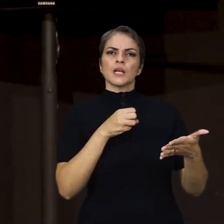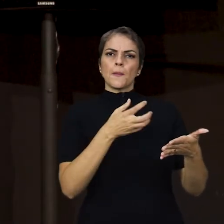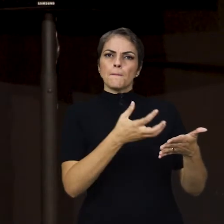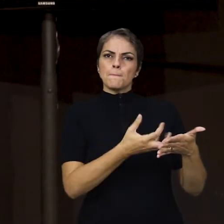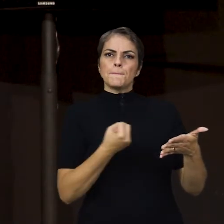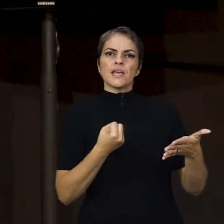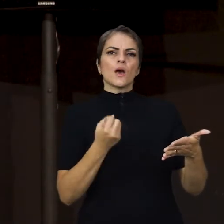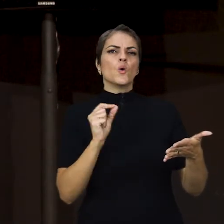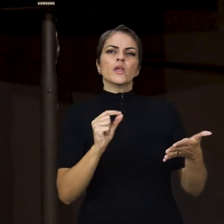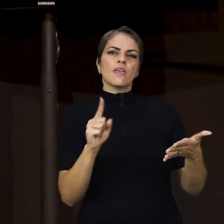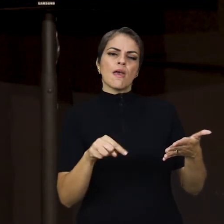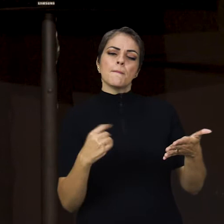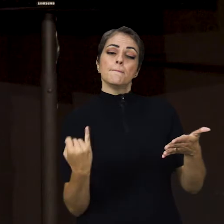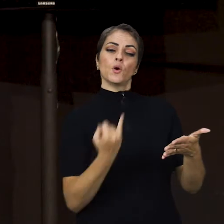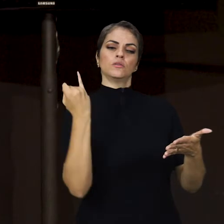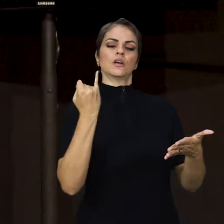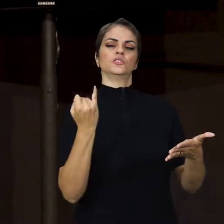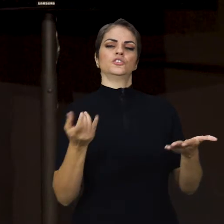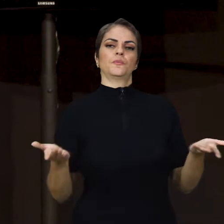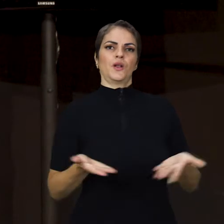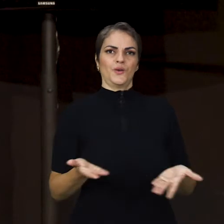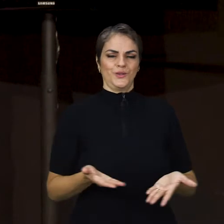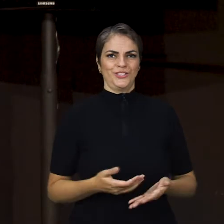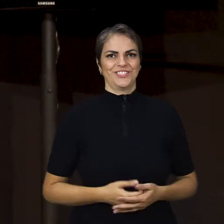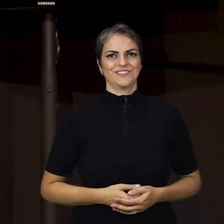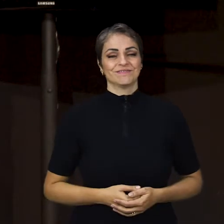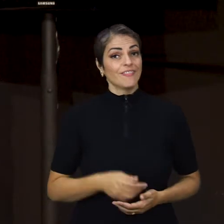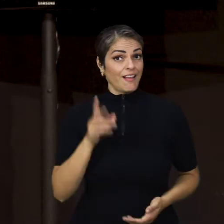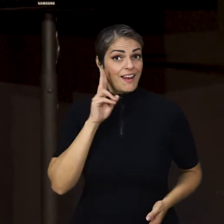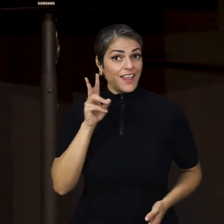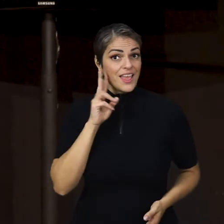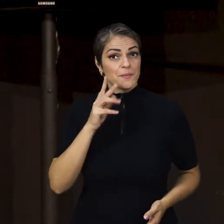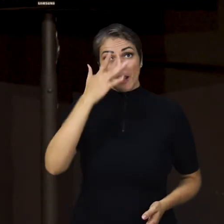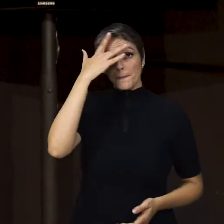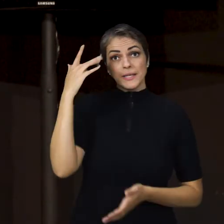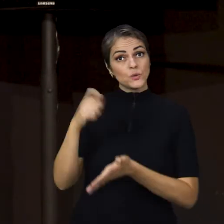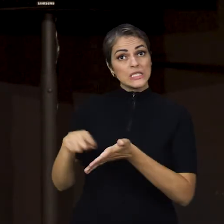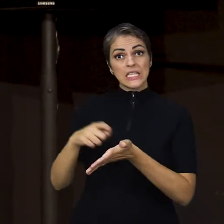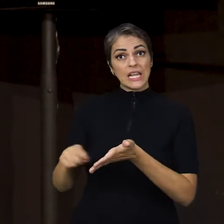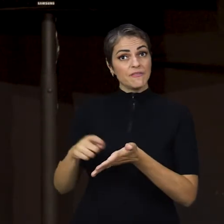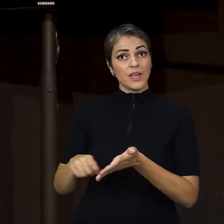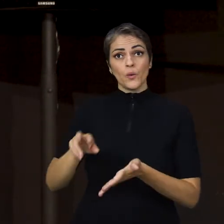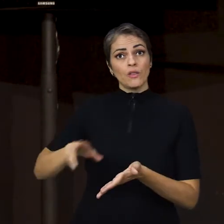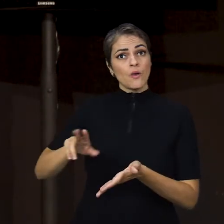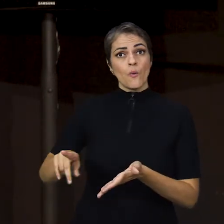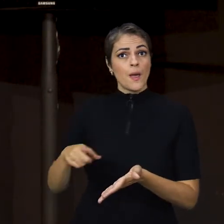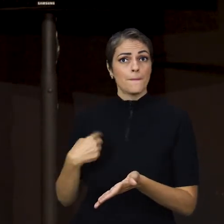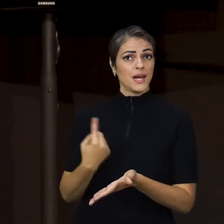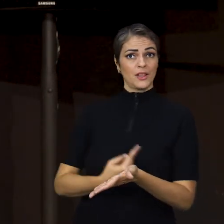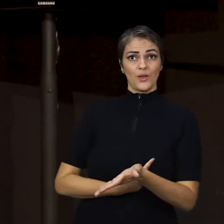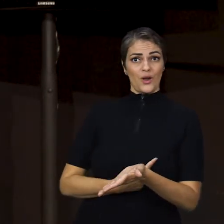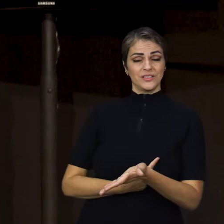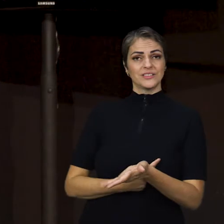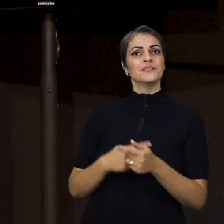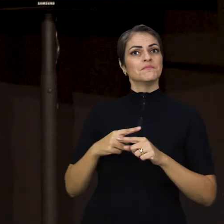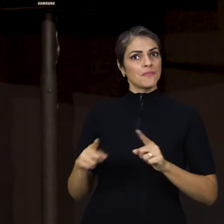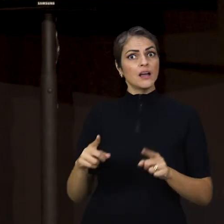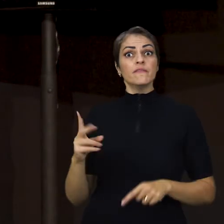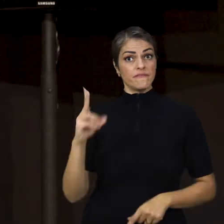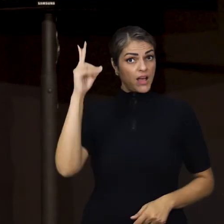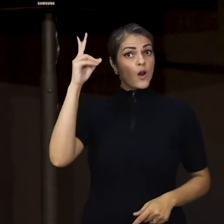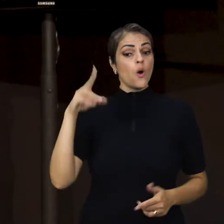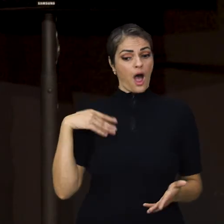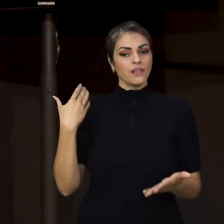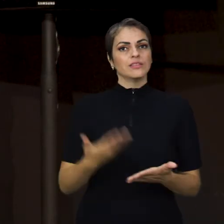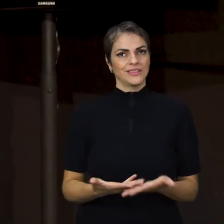texto antigo, que, como eu disse, não foi escrito originalmente para nós, mas tem valor para nós ainda hoje. Okay?